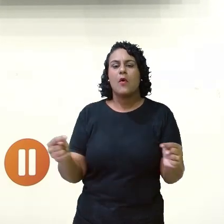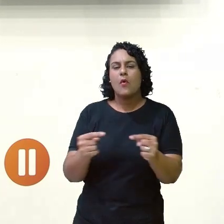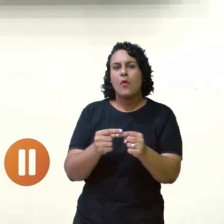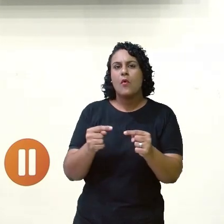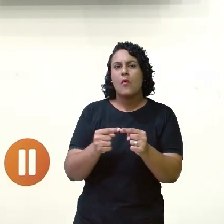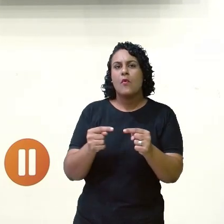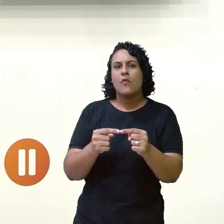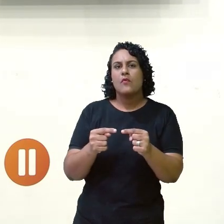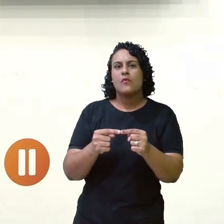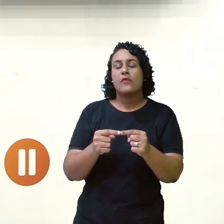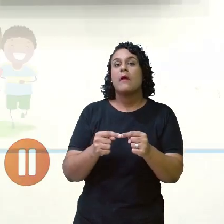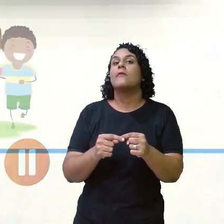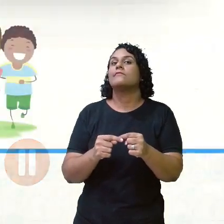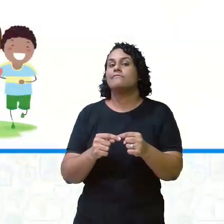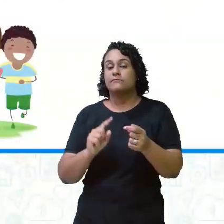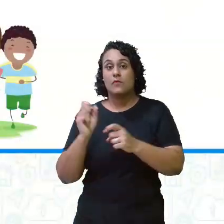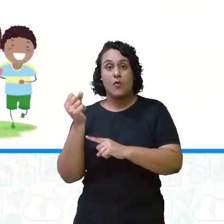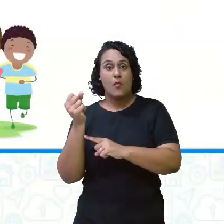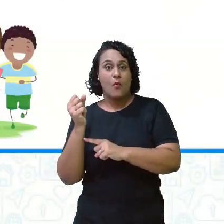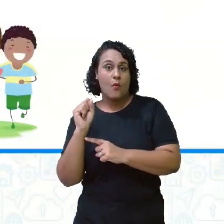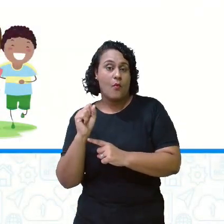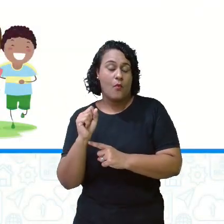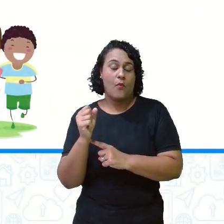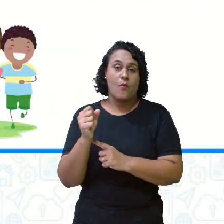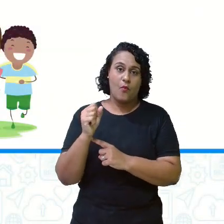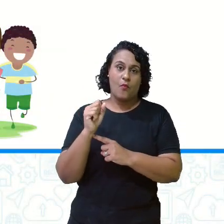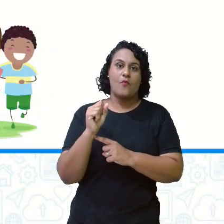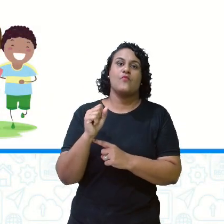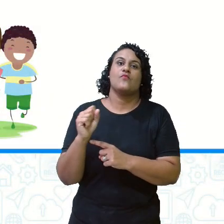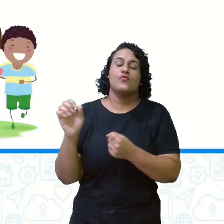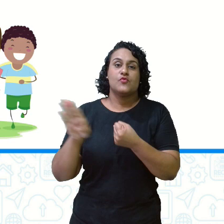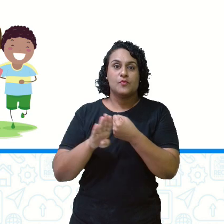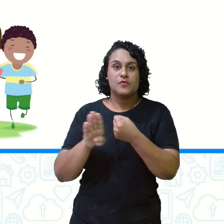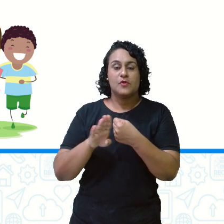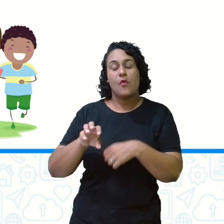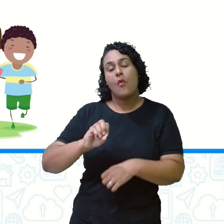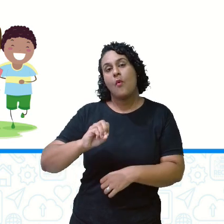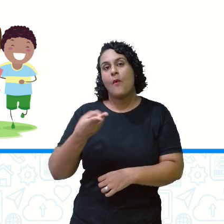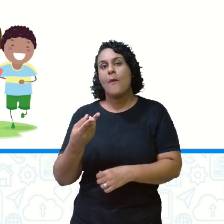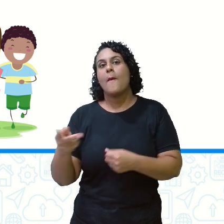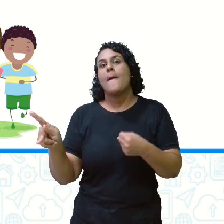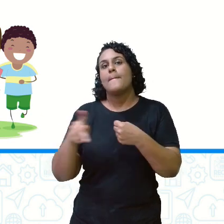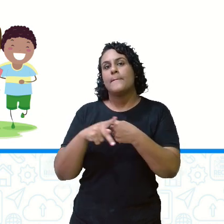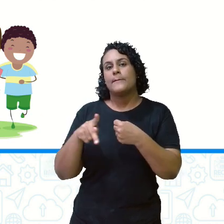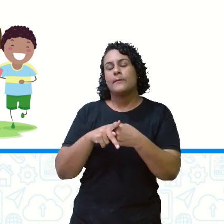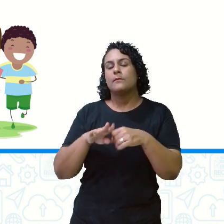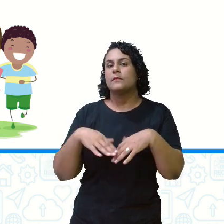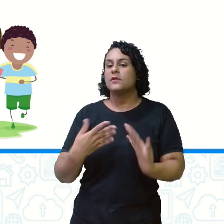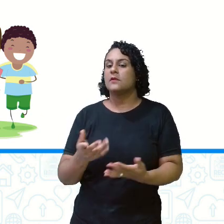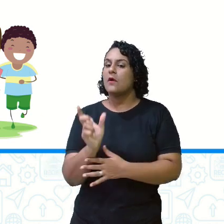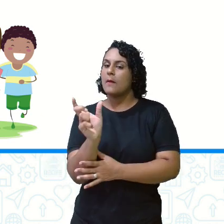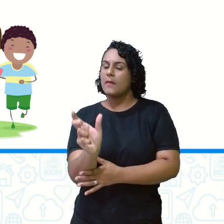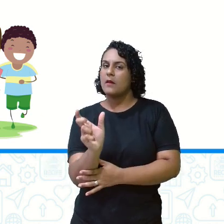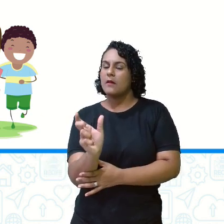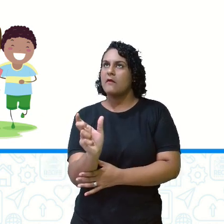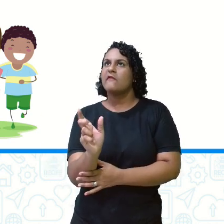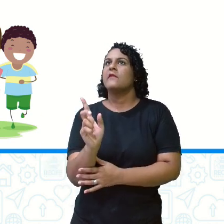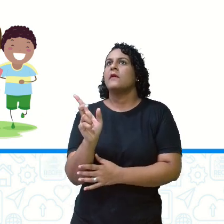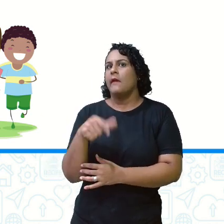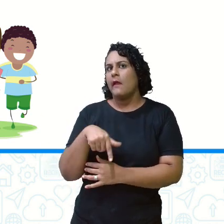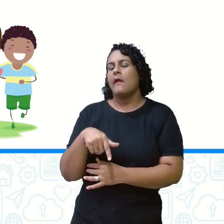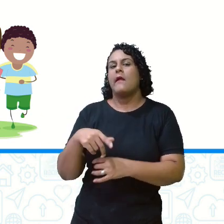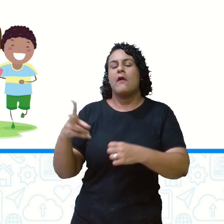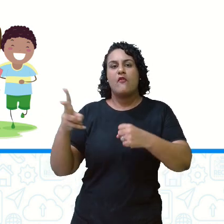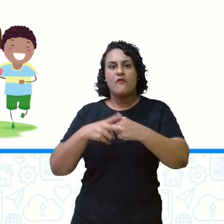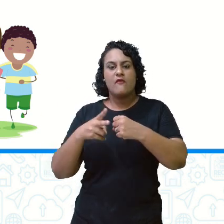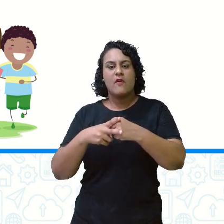concordar com o substantivo ou com o pronome. Então, o verbo é uma palavra, né, que ela está aí se